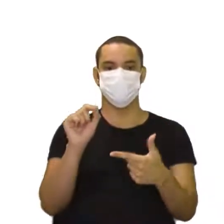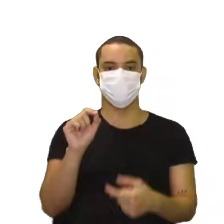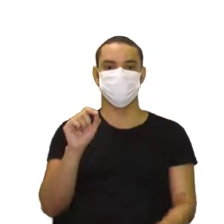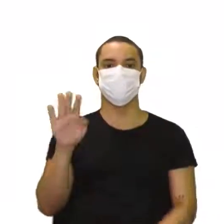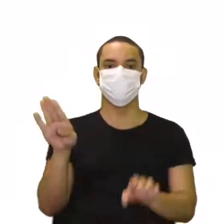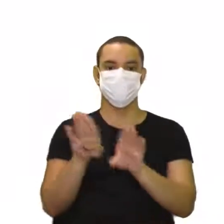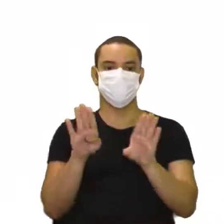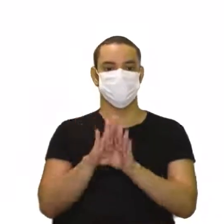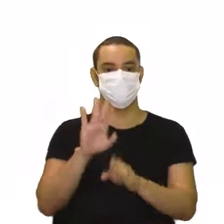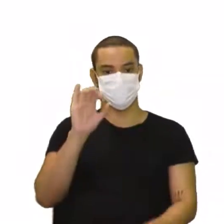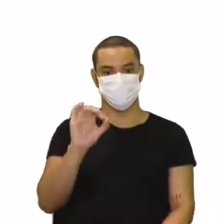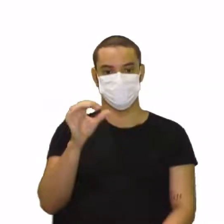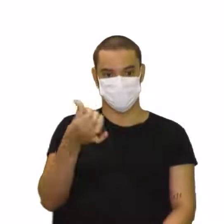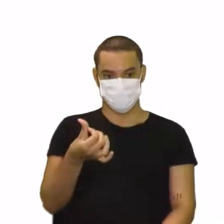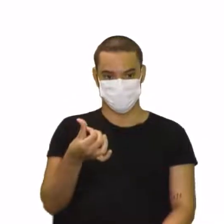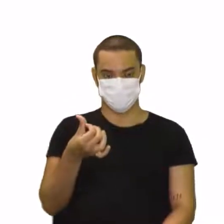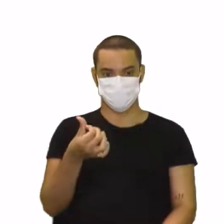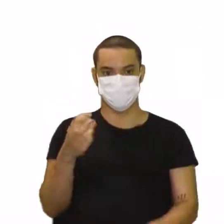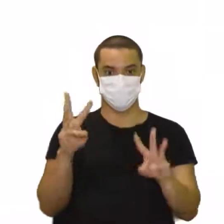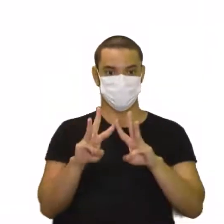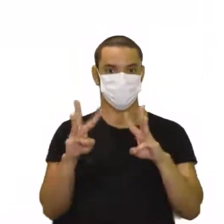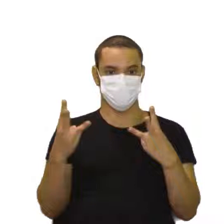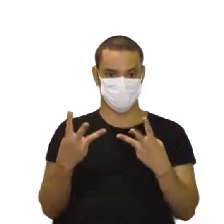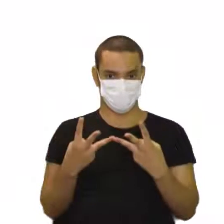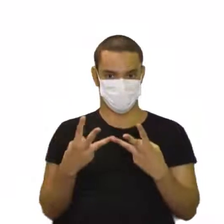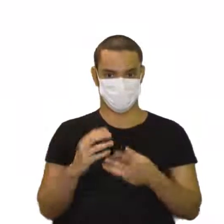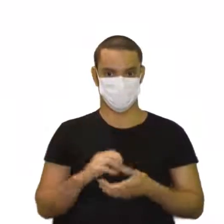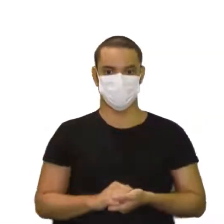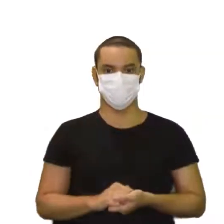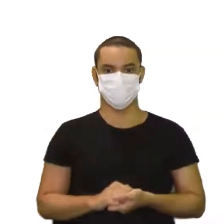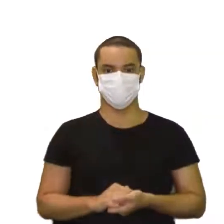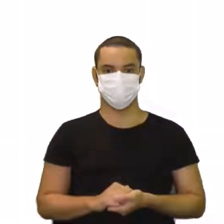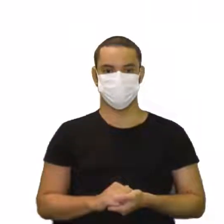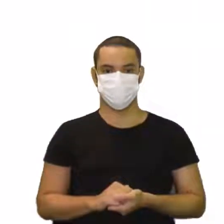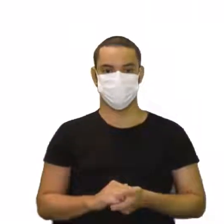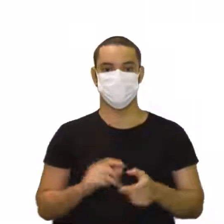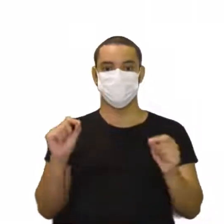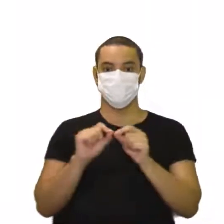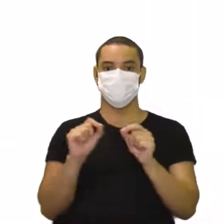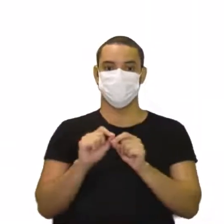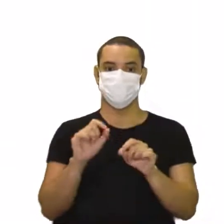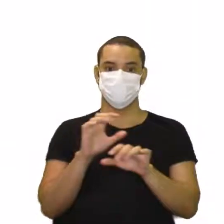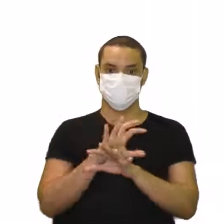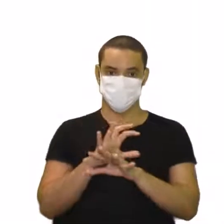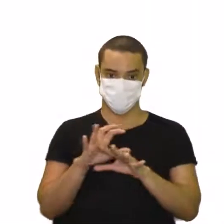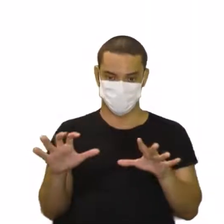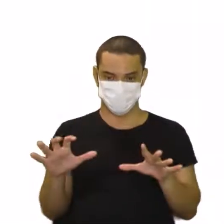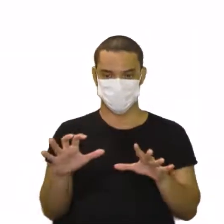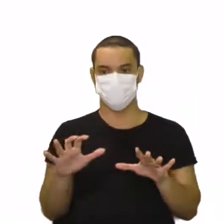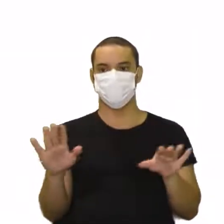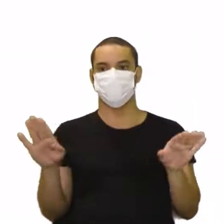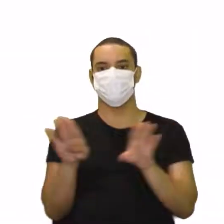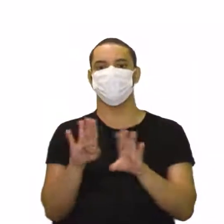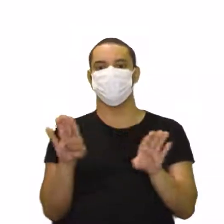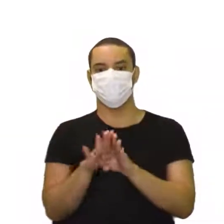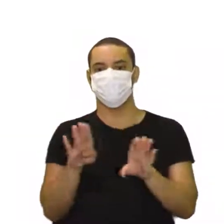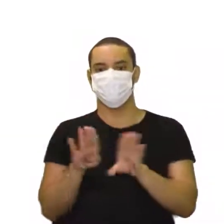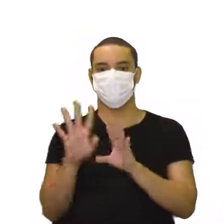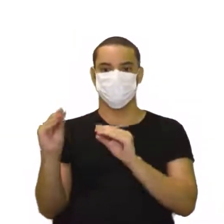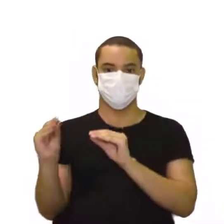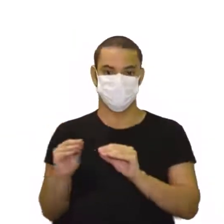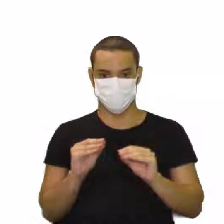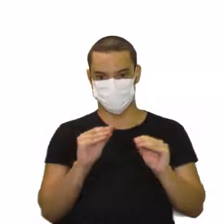0,6, que é a massa. Bom, fazendo os cálculos, passando